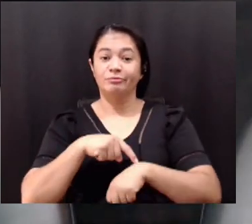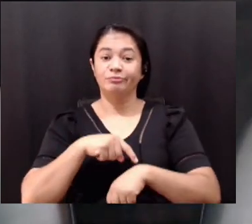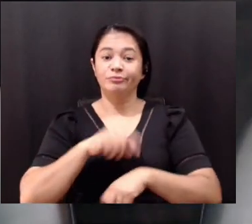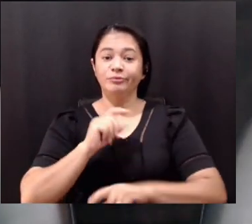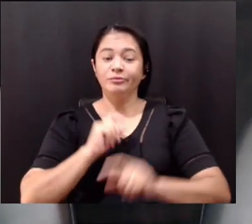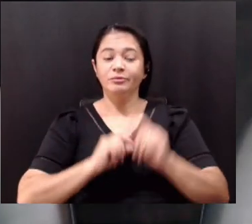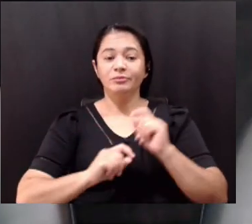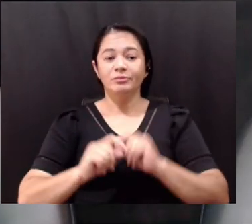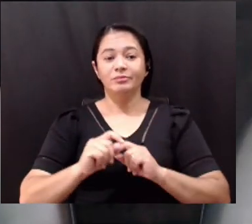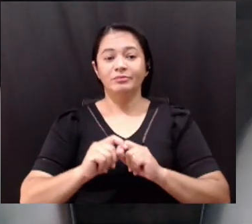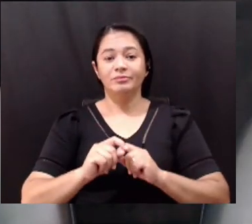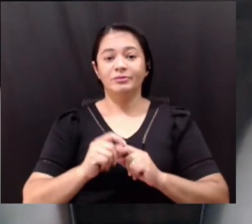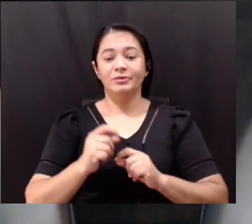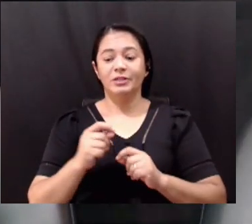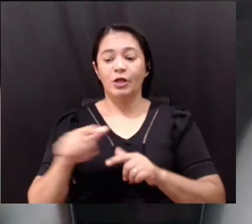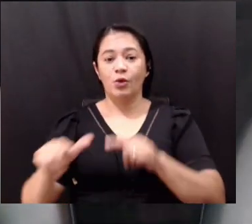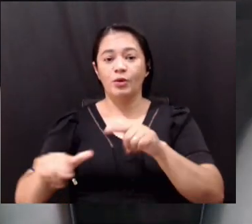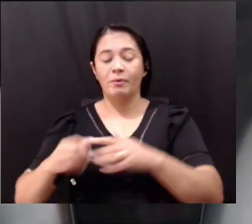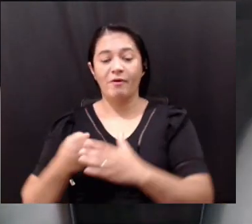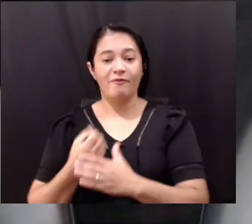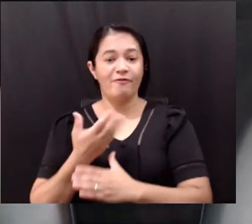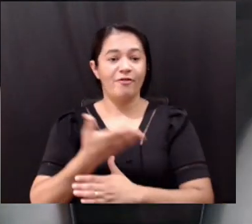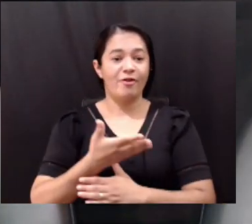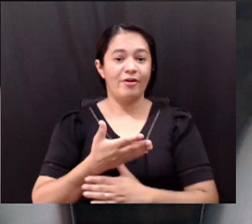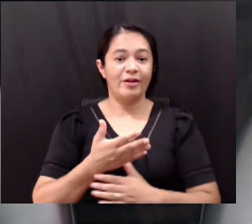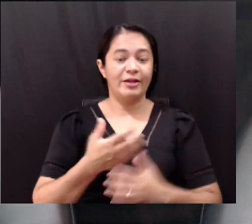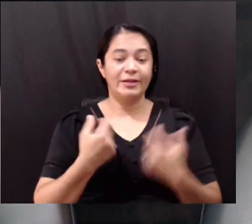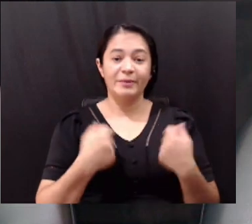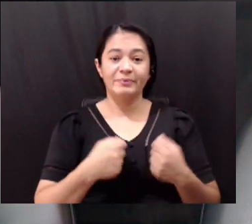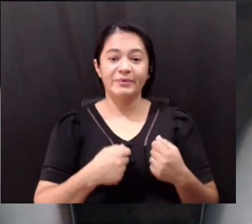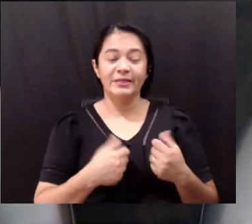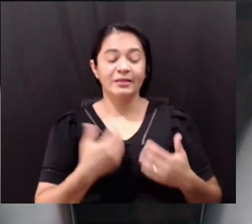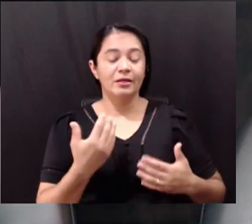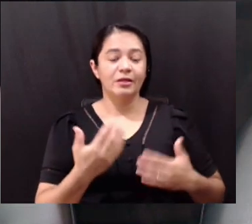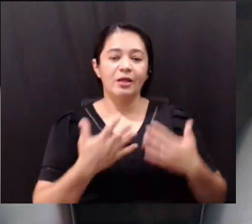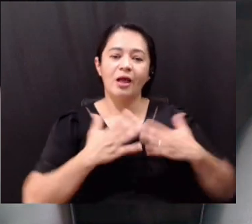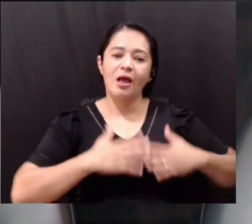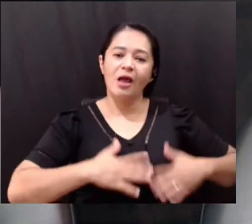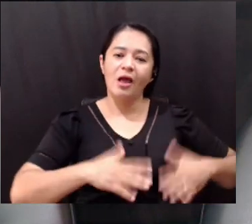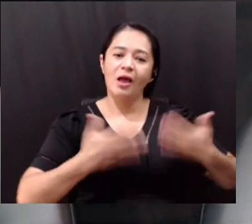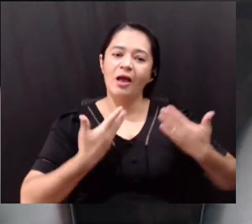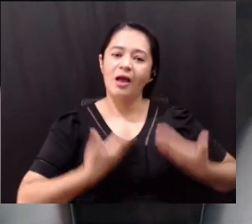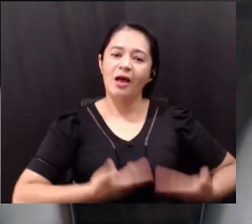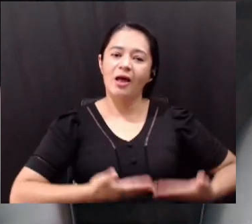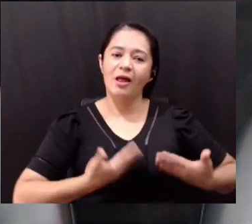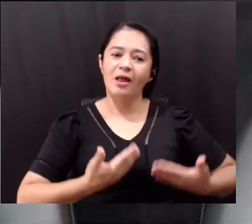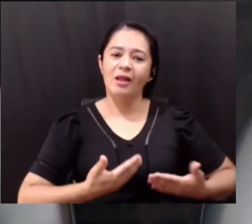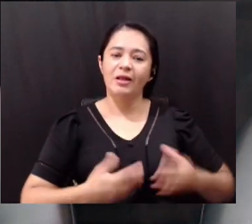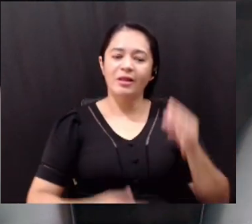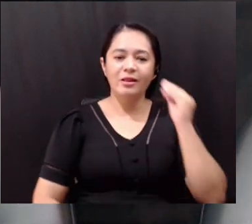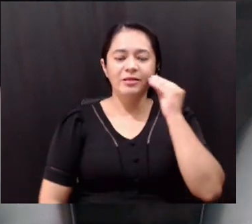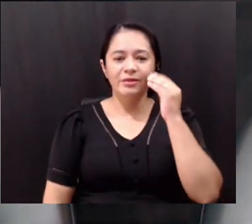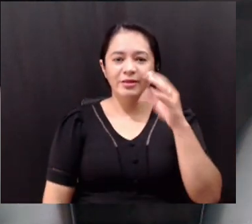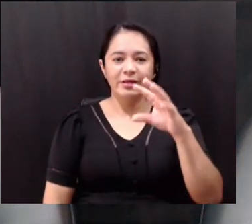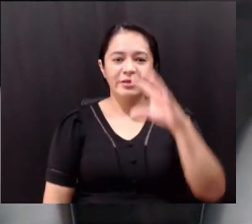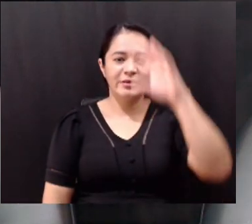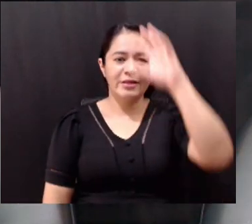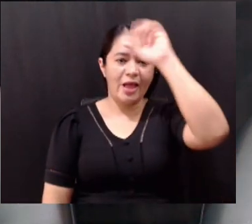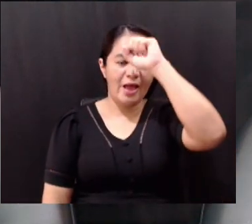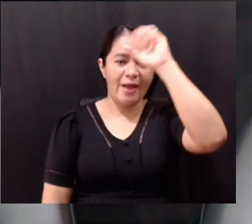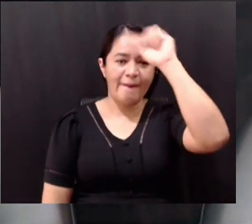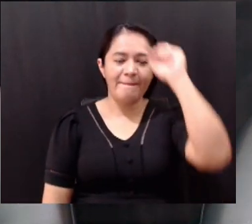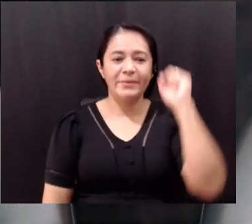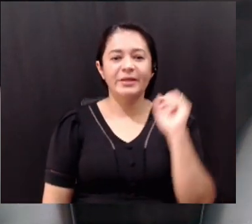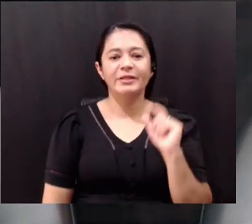do trabalho, tem uma descontração, tentar absorver qual que é a graça, a leveza daquilo. Talvez num